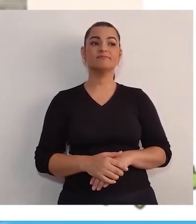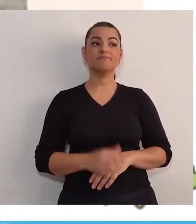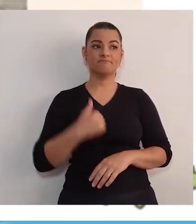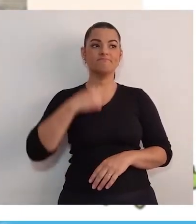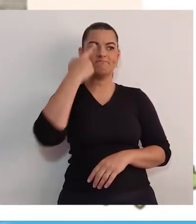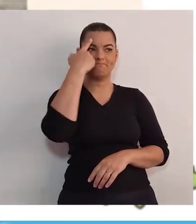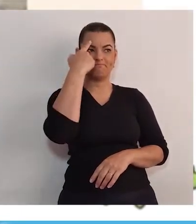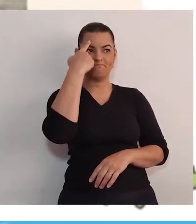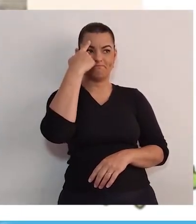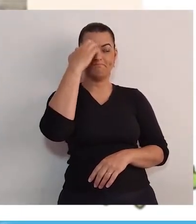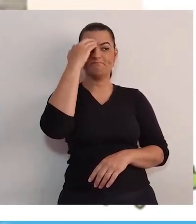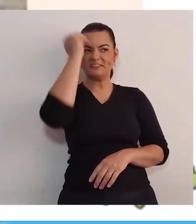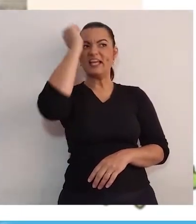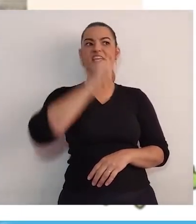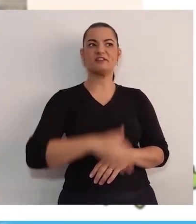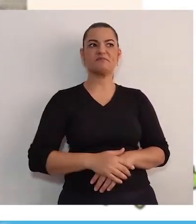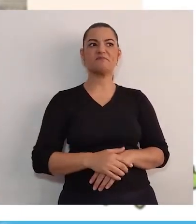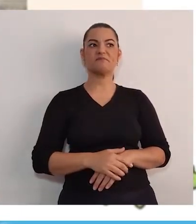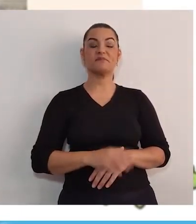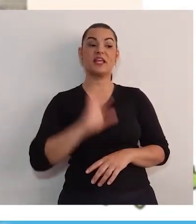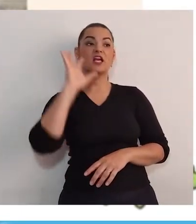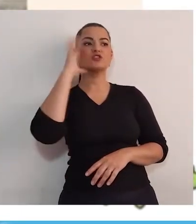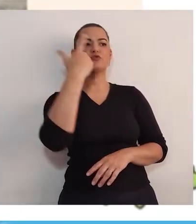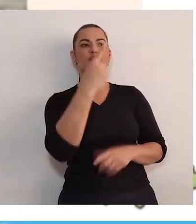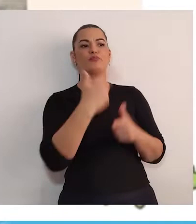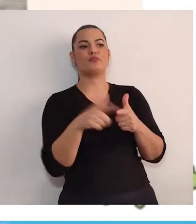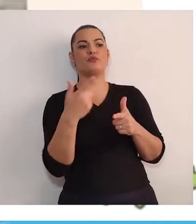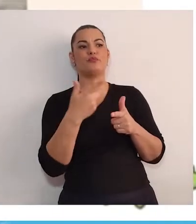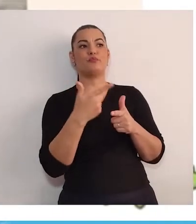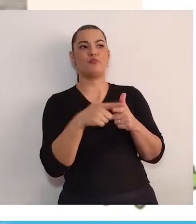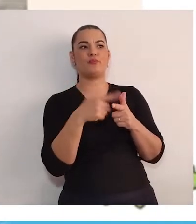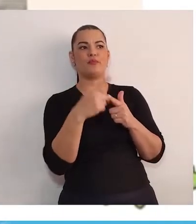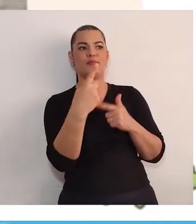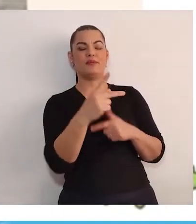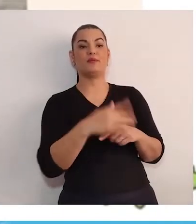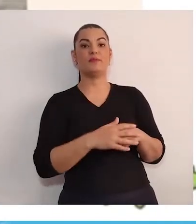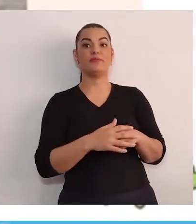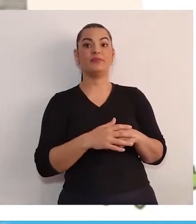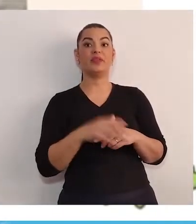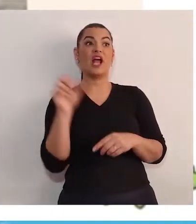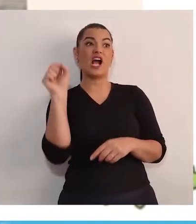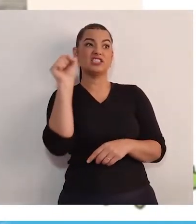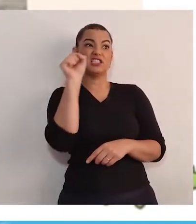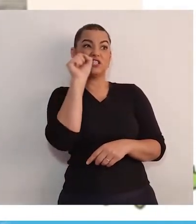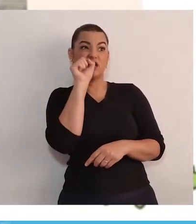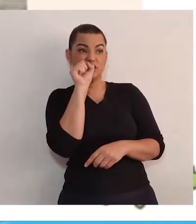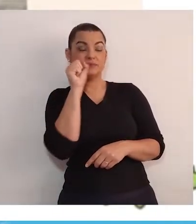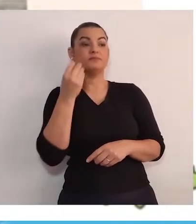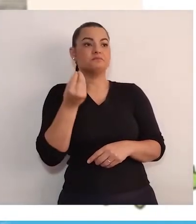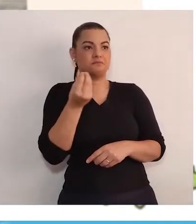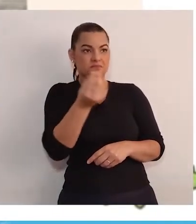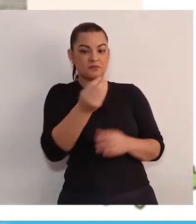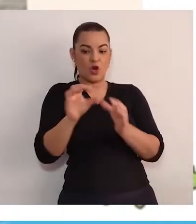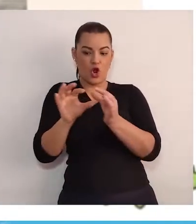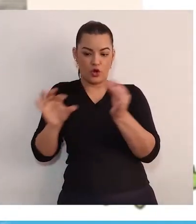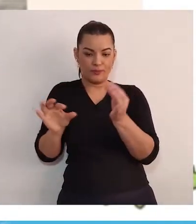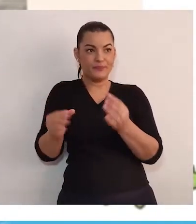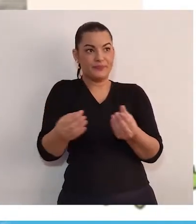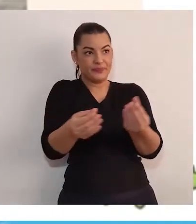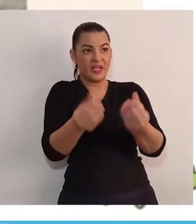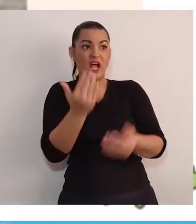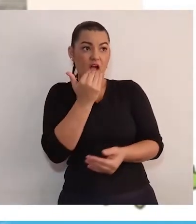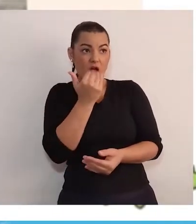Eu sei como fazer para resolver. Pegue essa cenoura e comece a roer. Mas nada